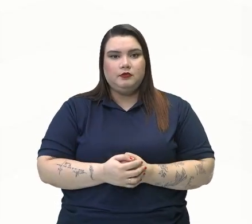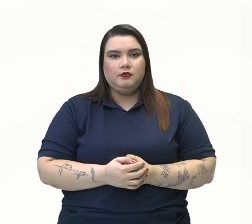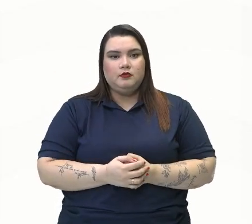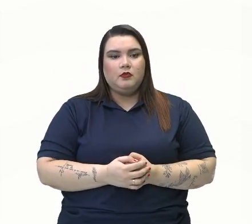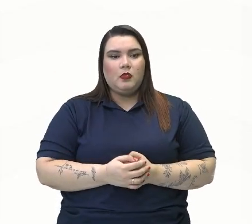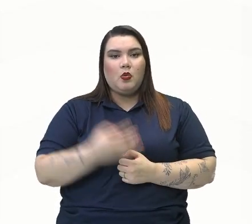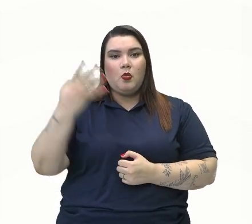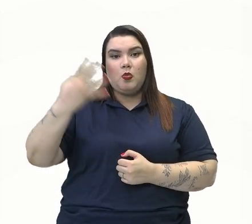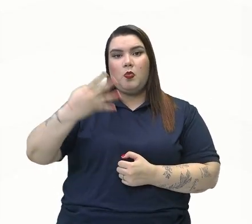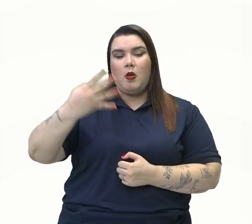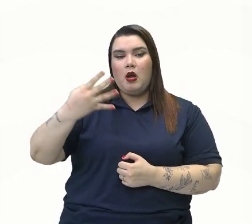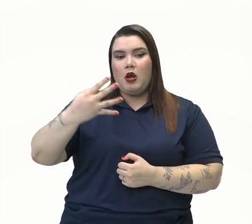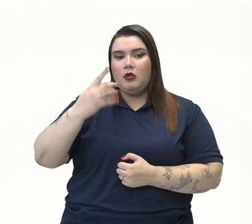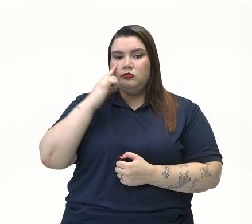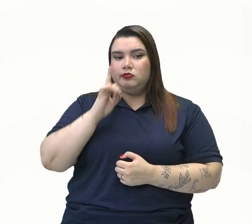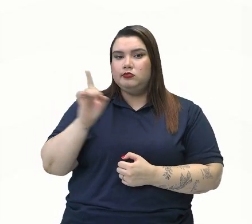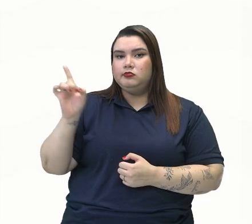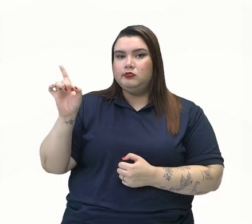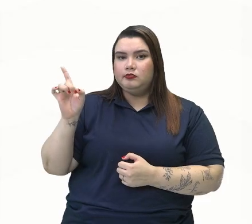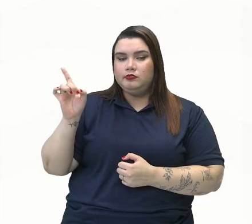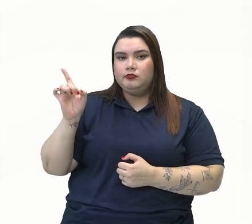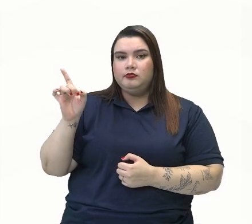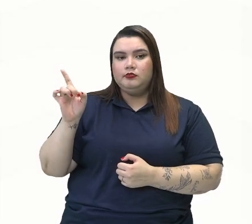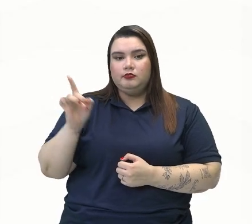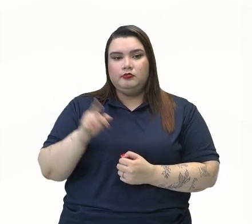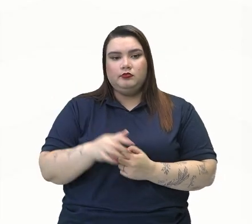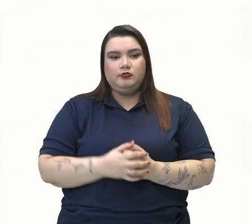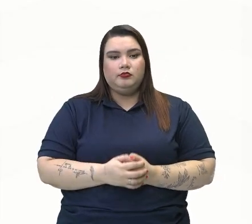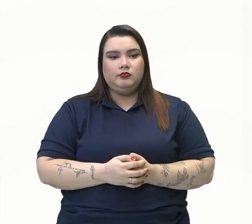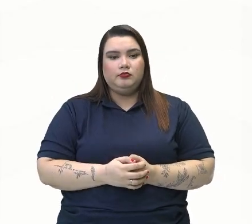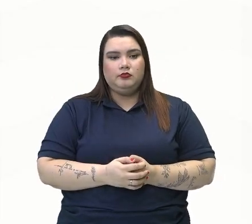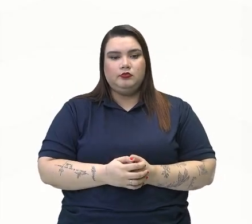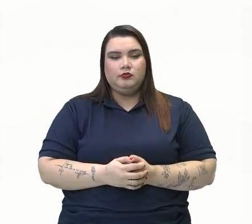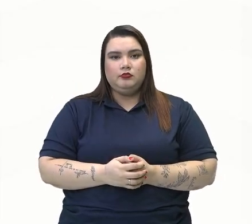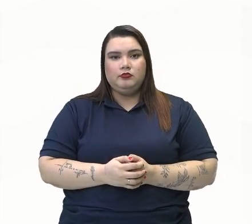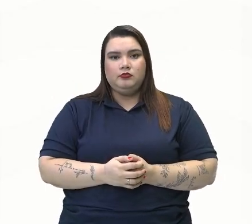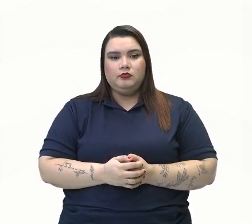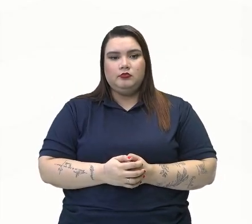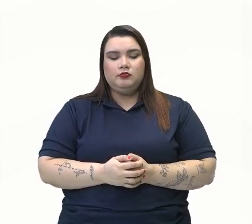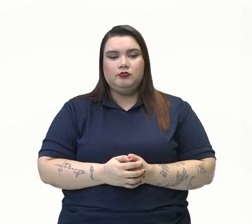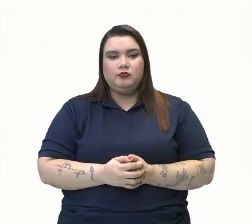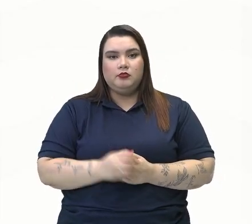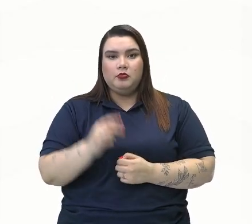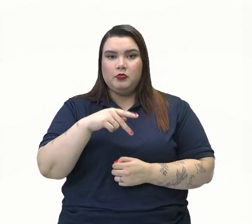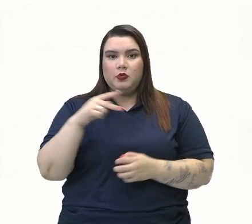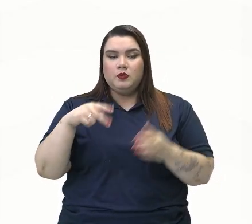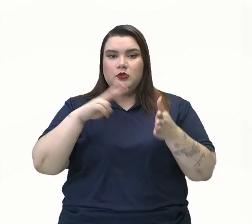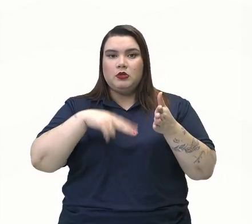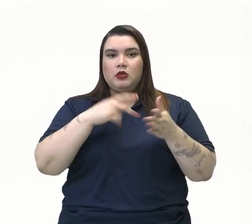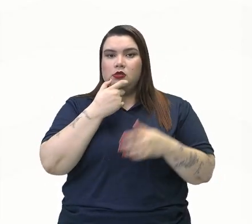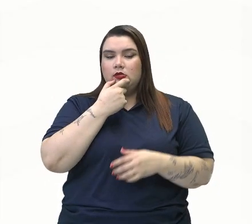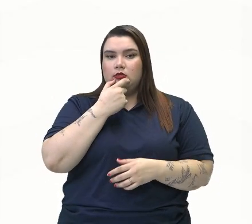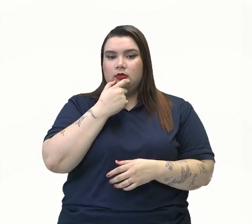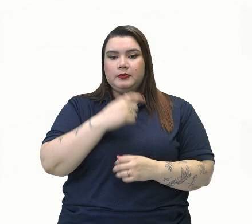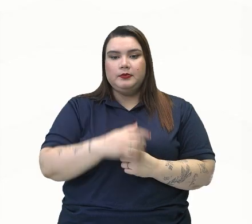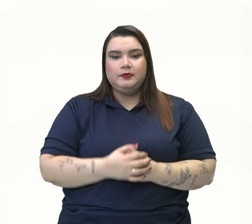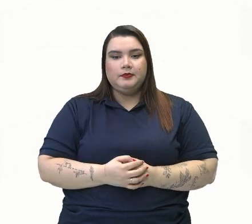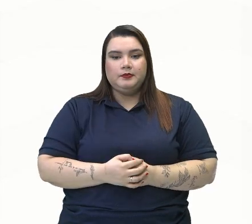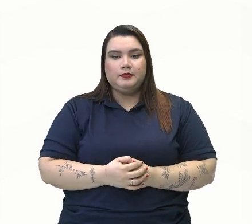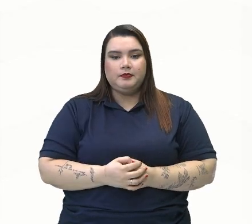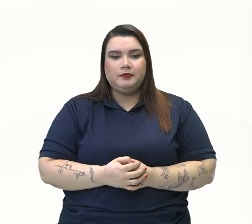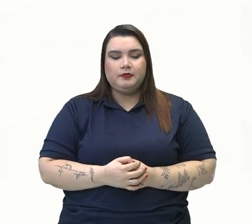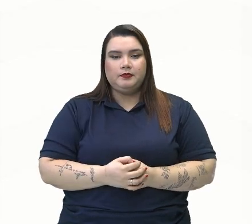life. 4. No slavery. No one has the right to make us slaves.